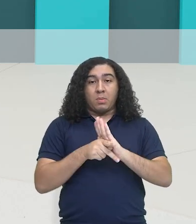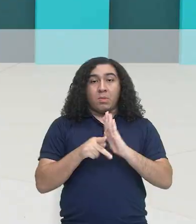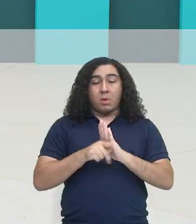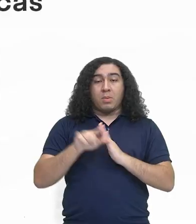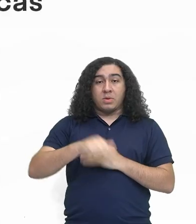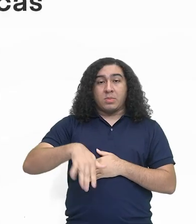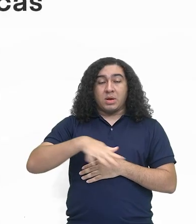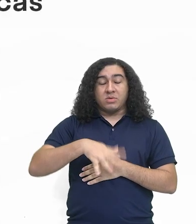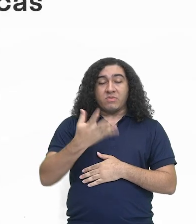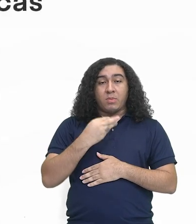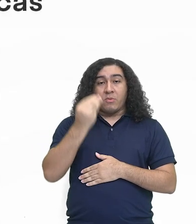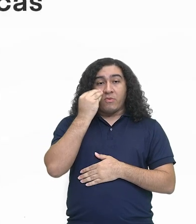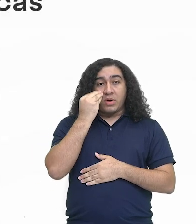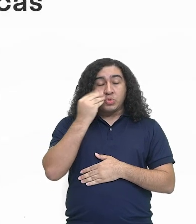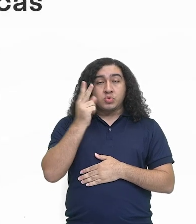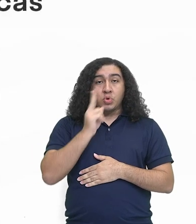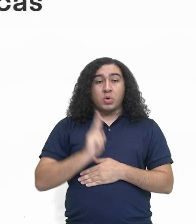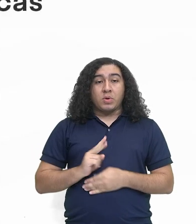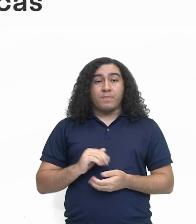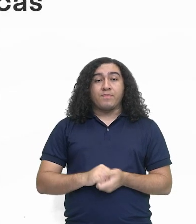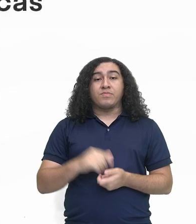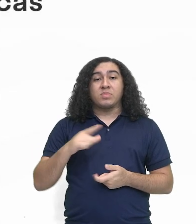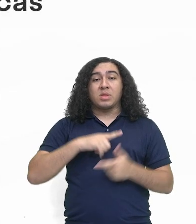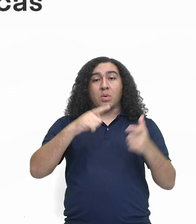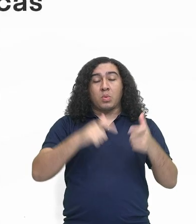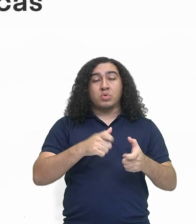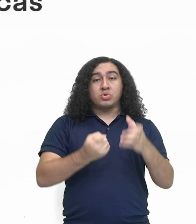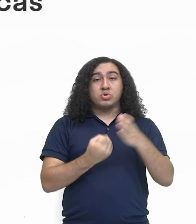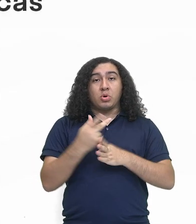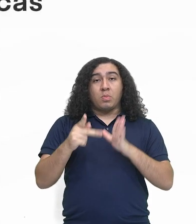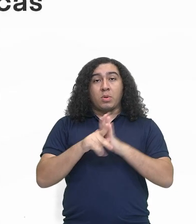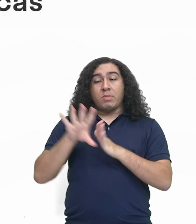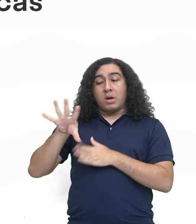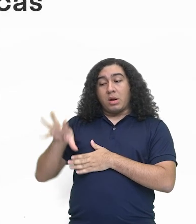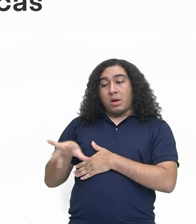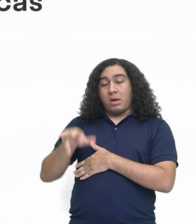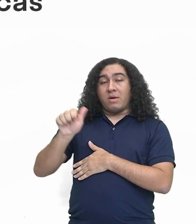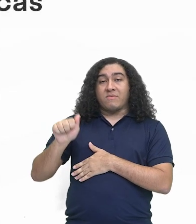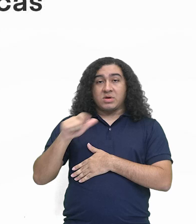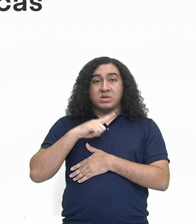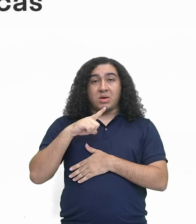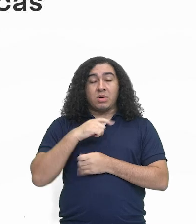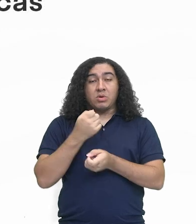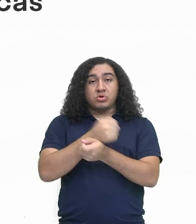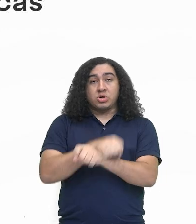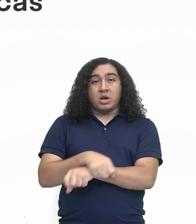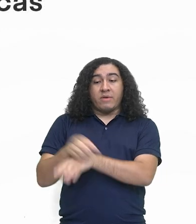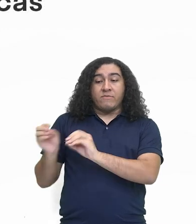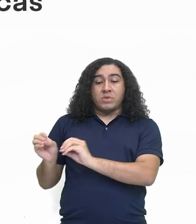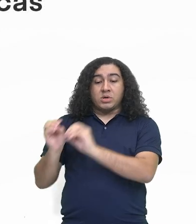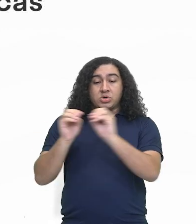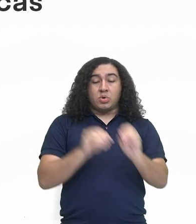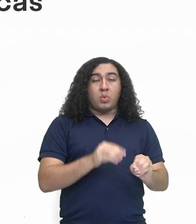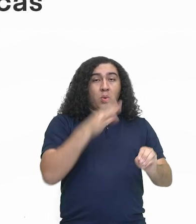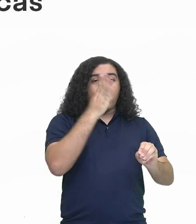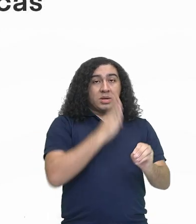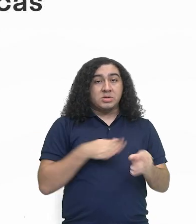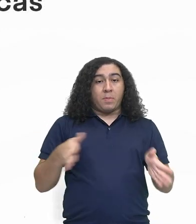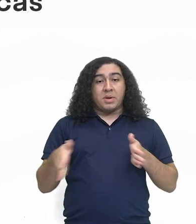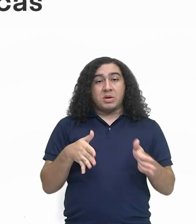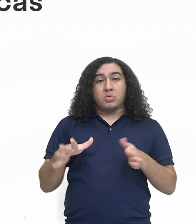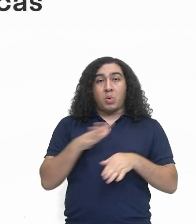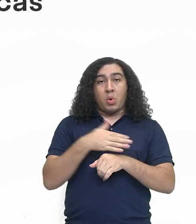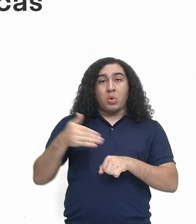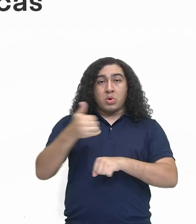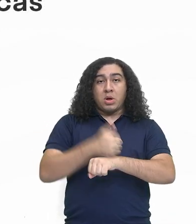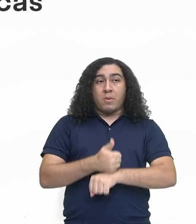sua história? Tem as suas raízes nas tradições africanas trazidas pelos escravizados ao Brasil durante o período